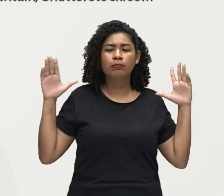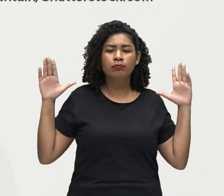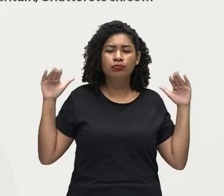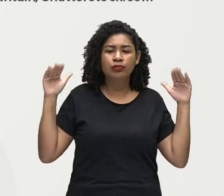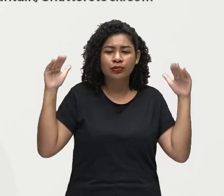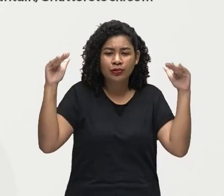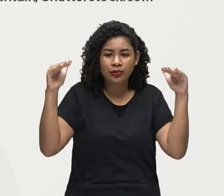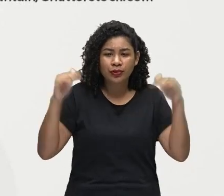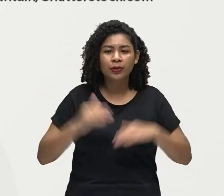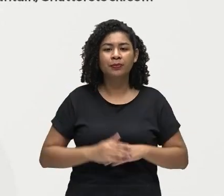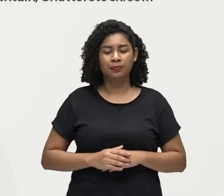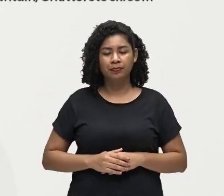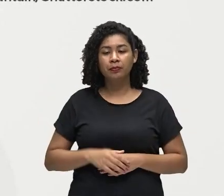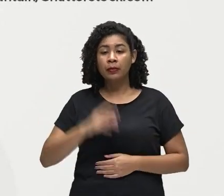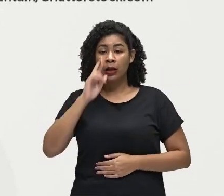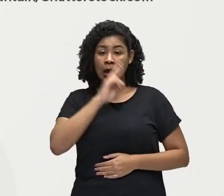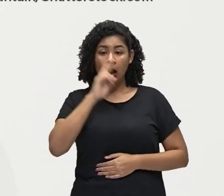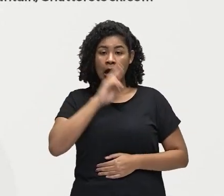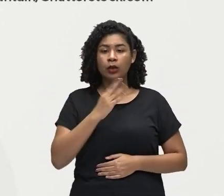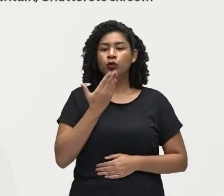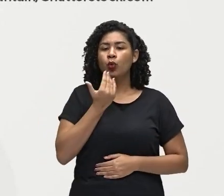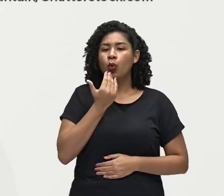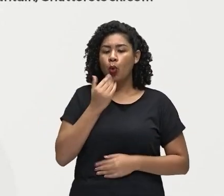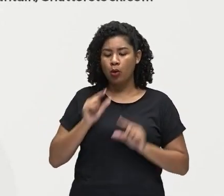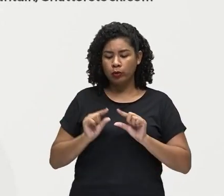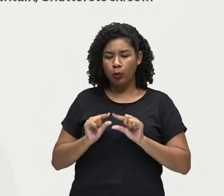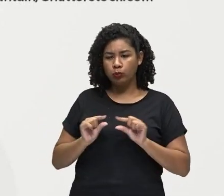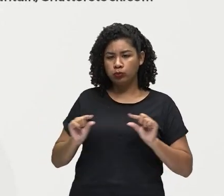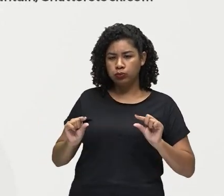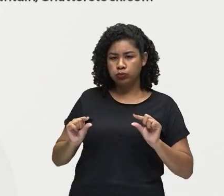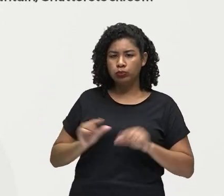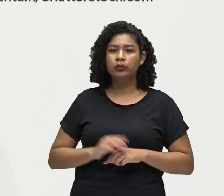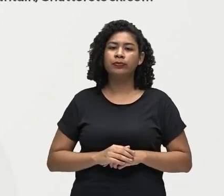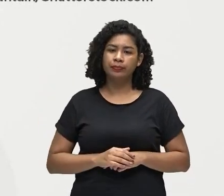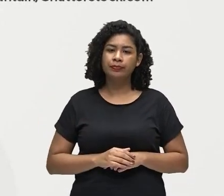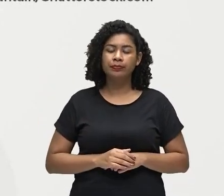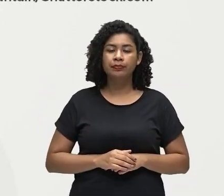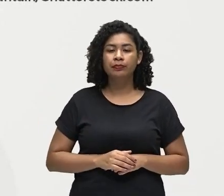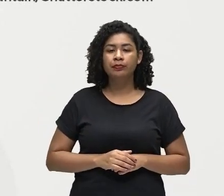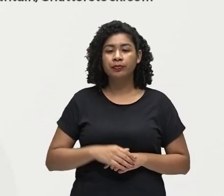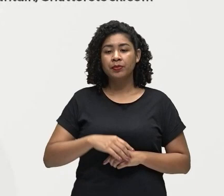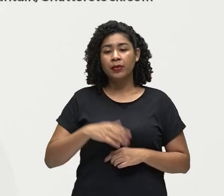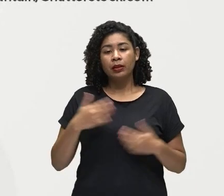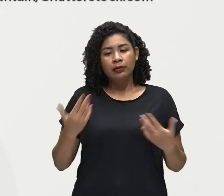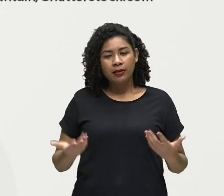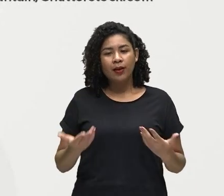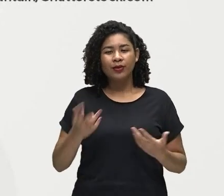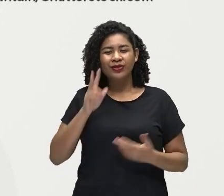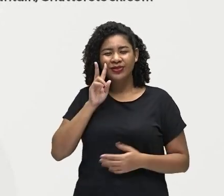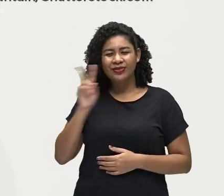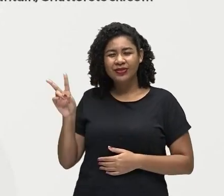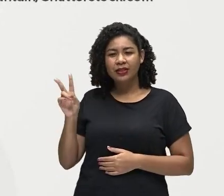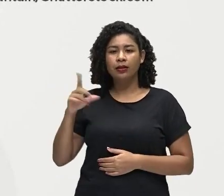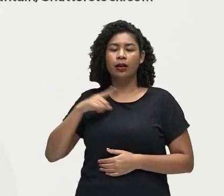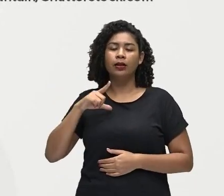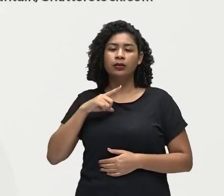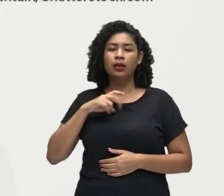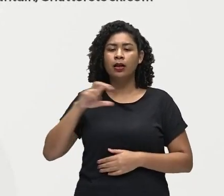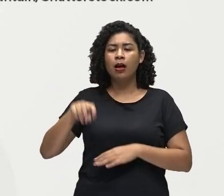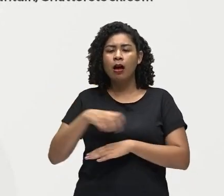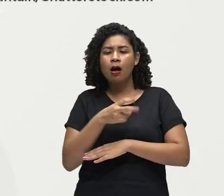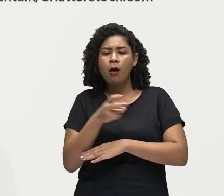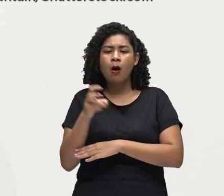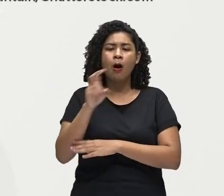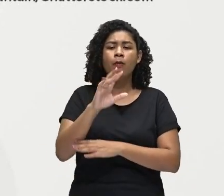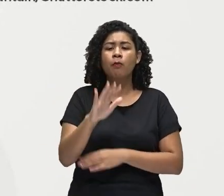pequeno porte, né? Como o rato servindo de alimento aí para uma raposa. E aí, quando essa cobra morrer, essa